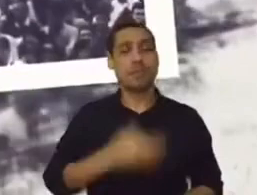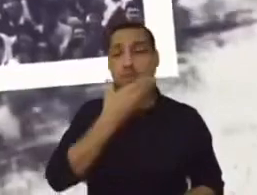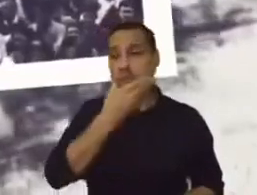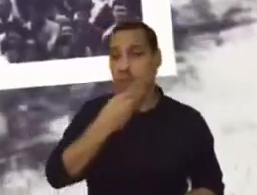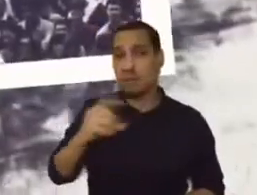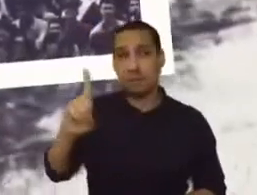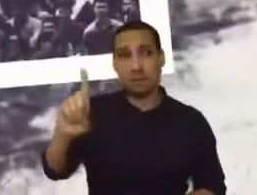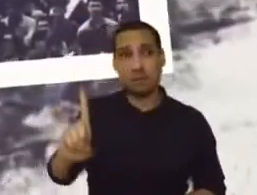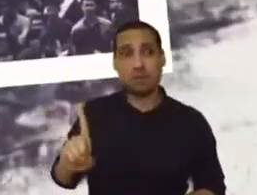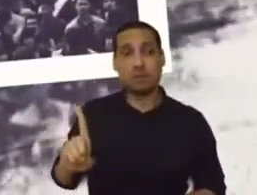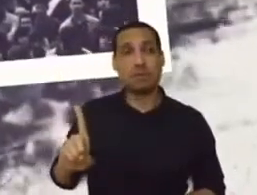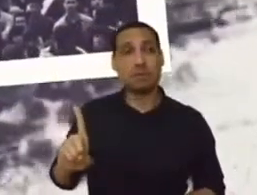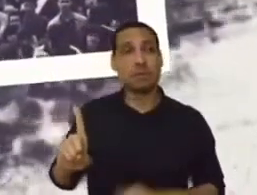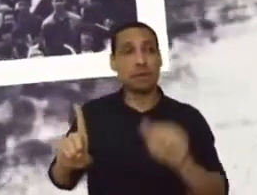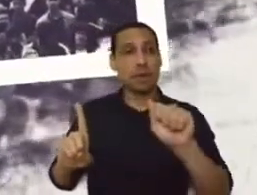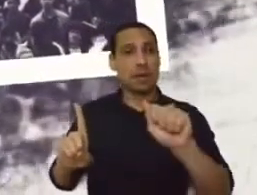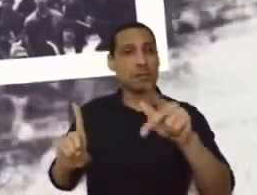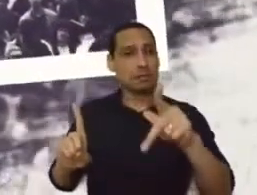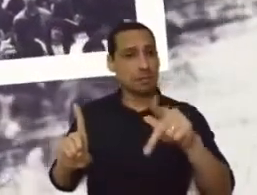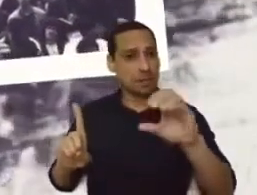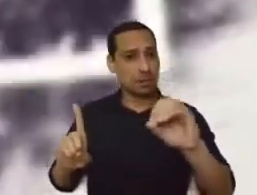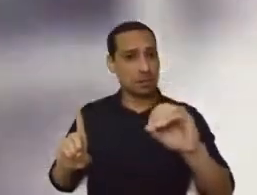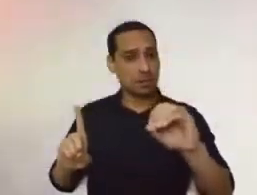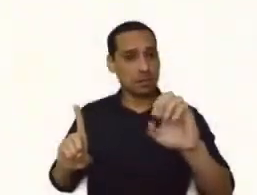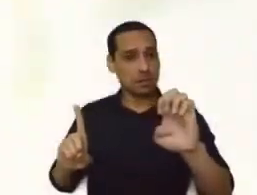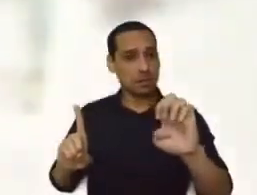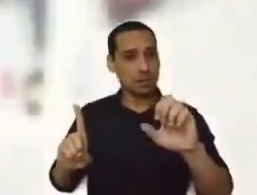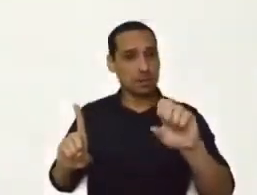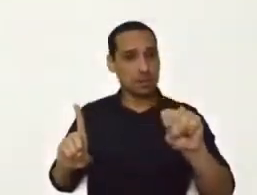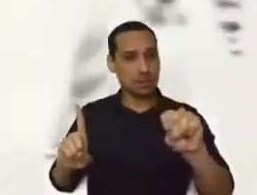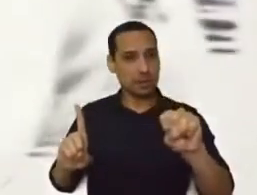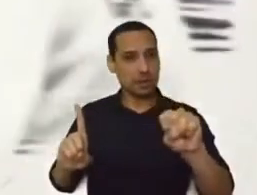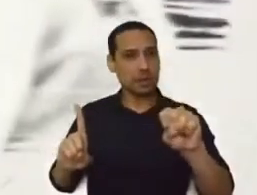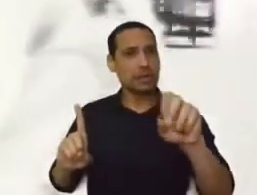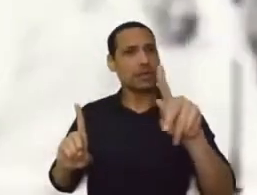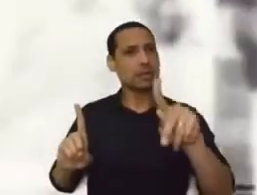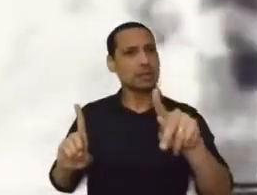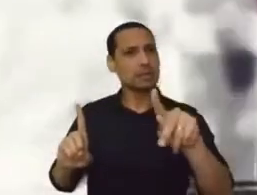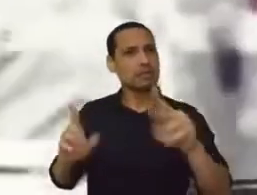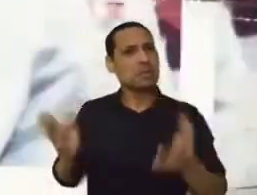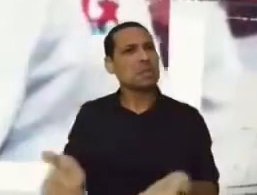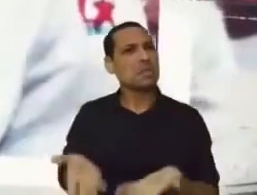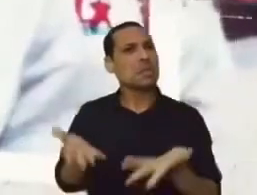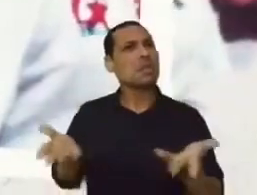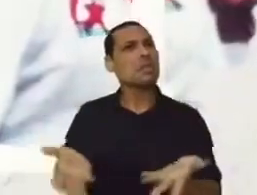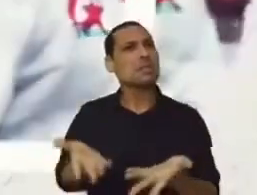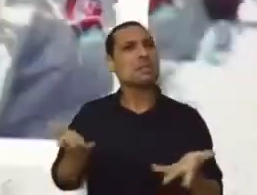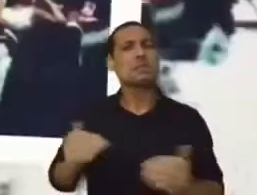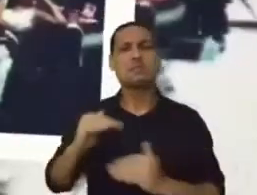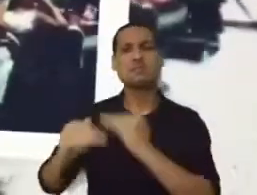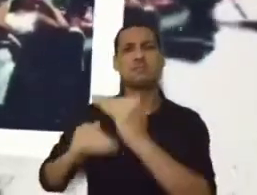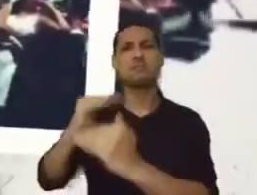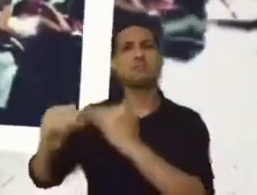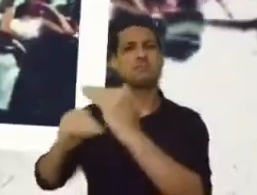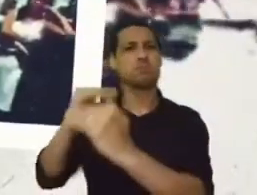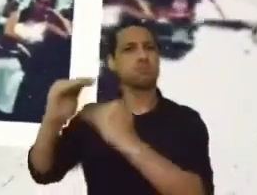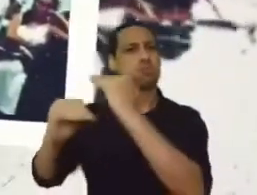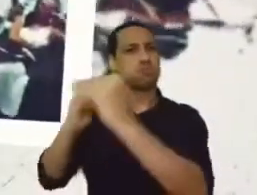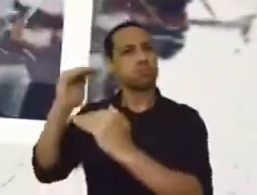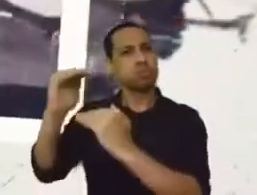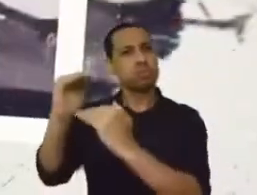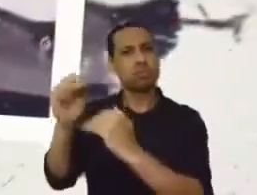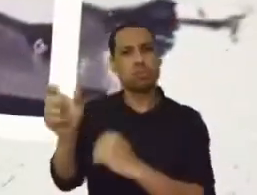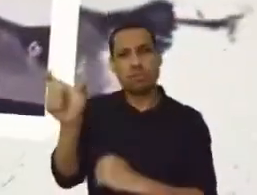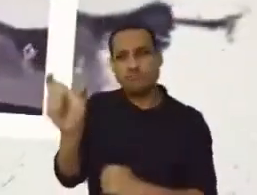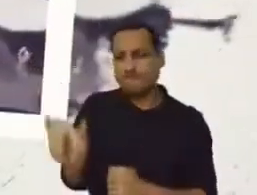entidade para fortalecer a central, alavancando seu crescimento. Homem de fala mansa e de ideias firmes, João Felício